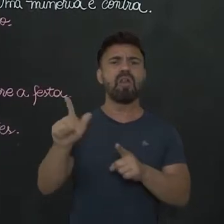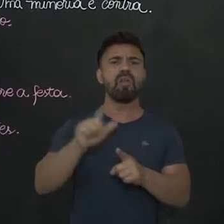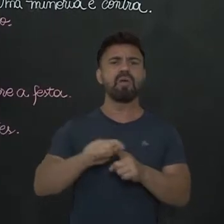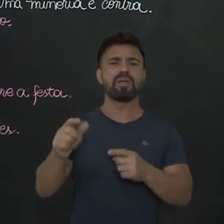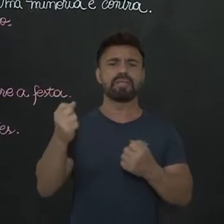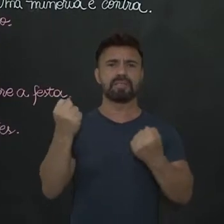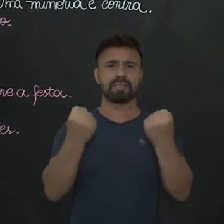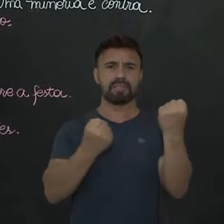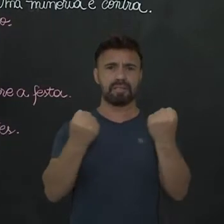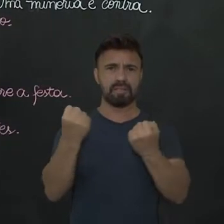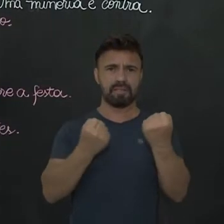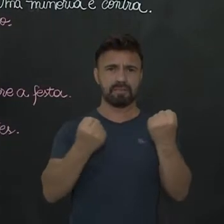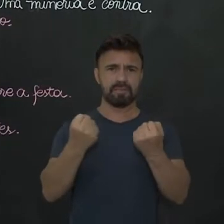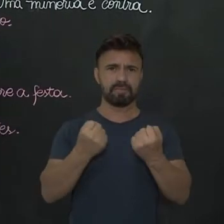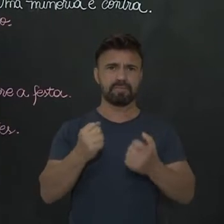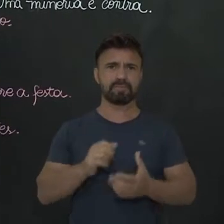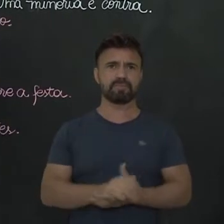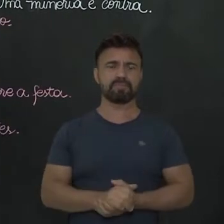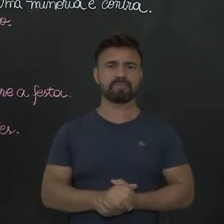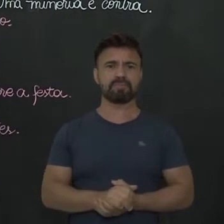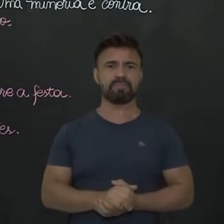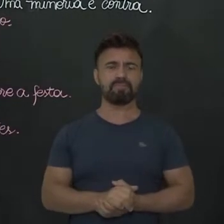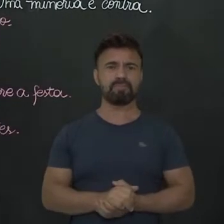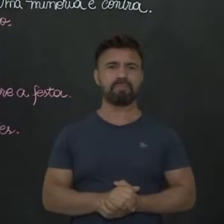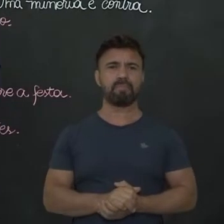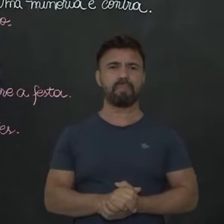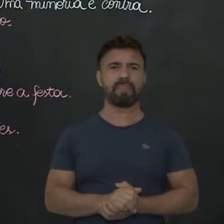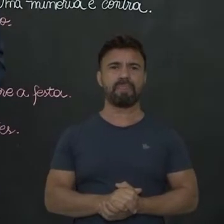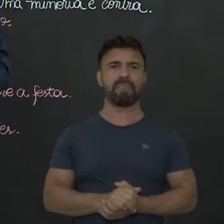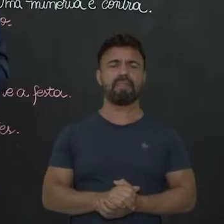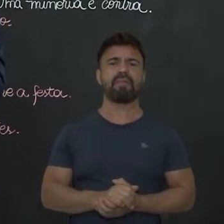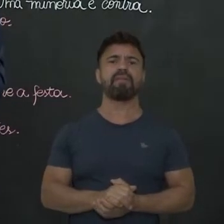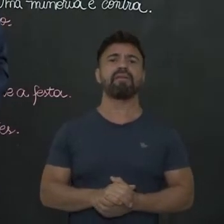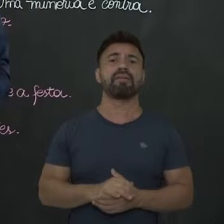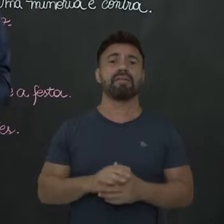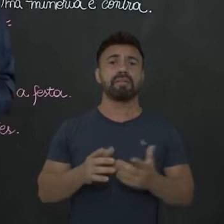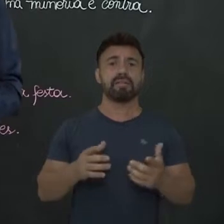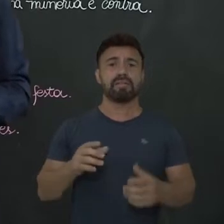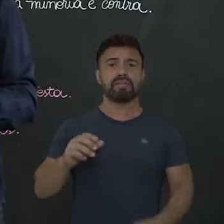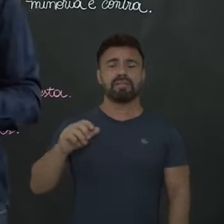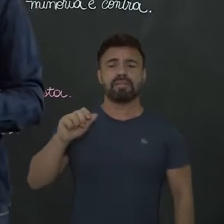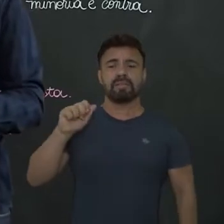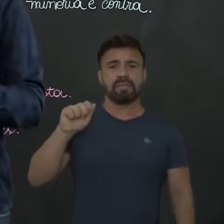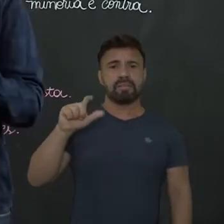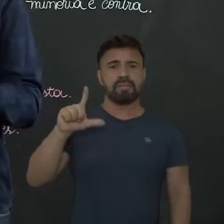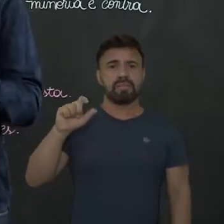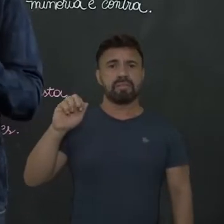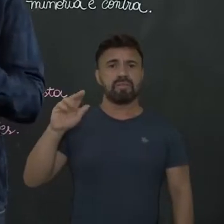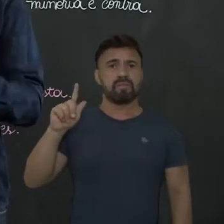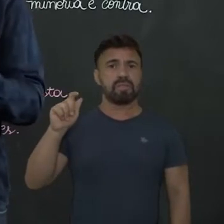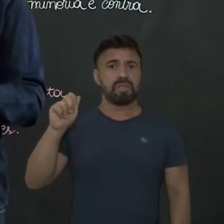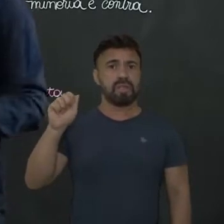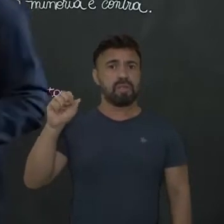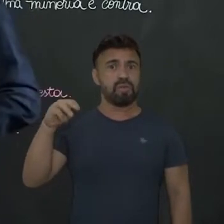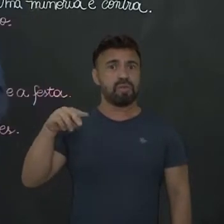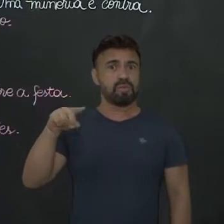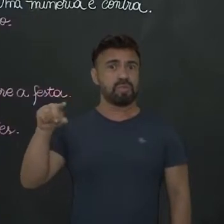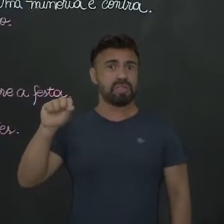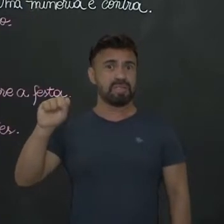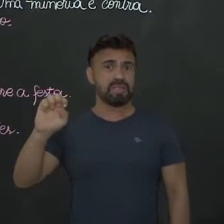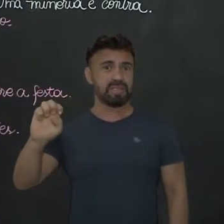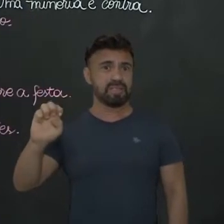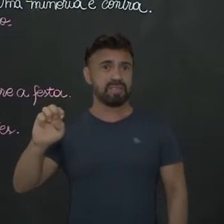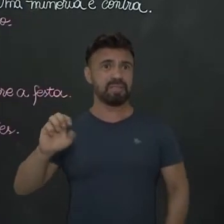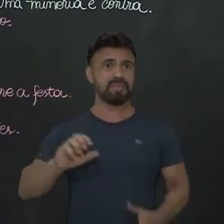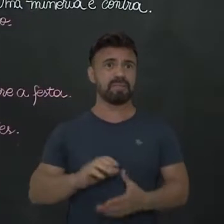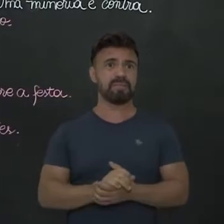carro, alugam-se carros. Bom, nesse caso, nessas construções passivas de caráter sintético, quando